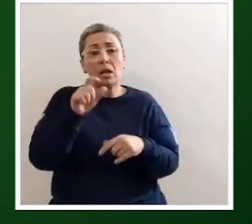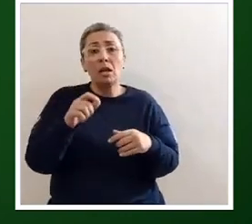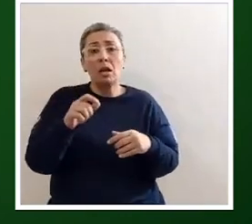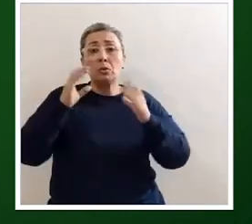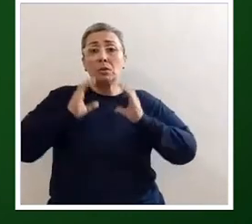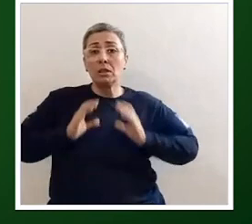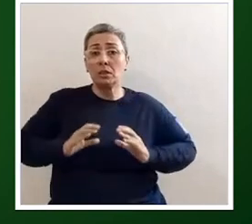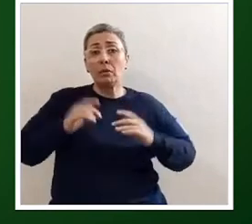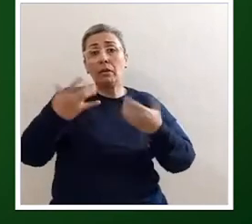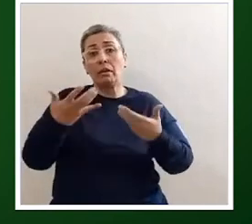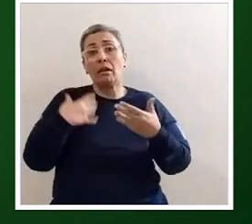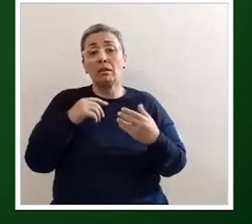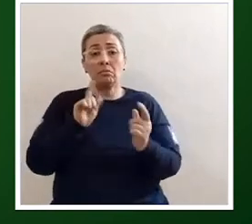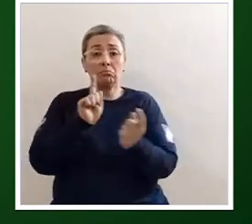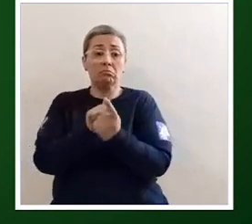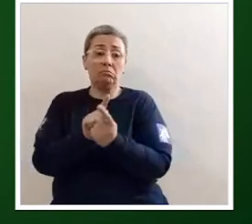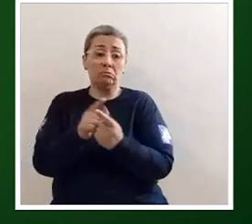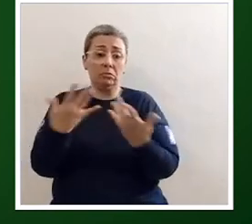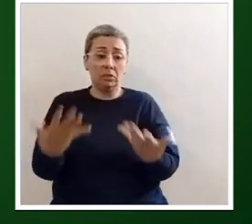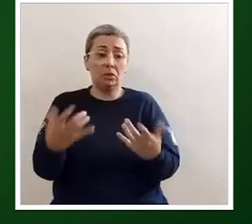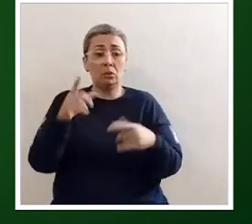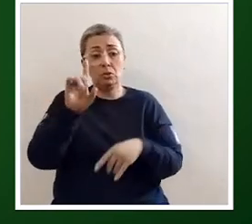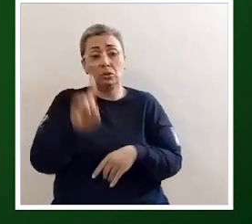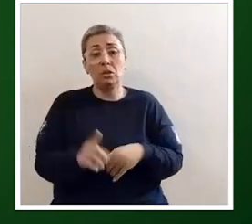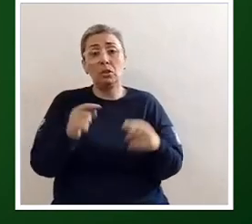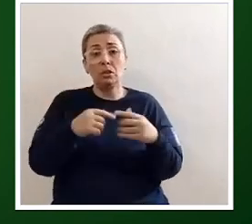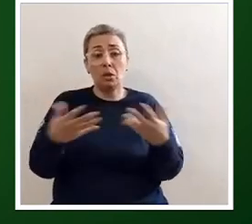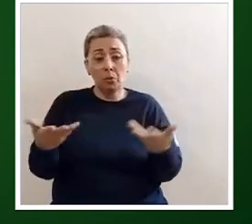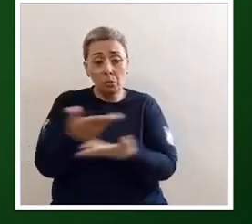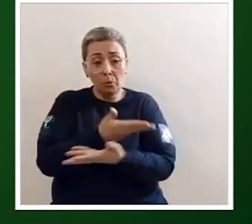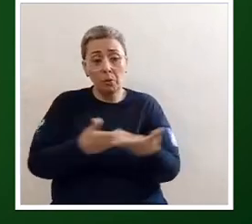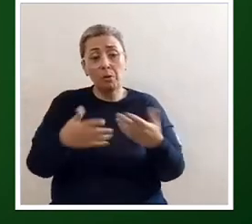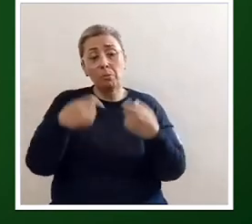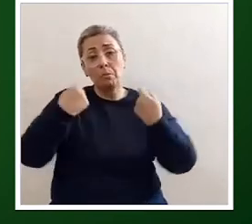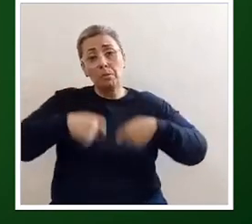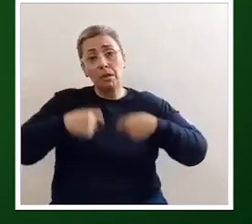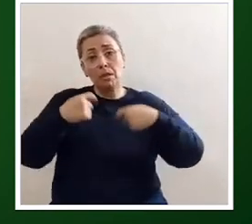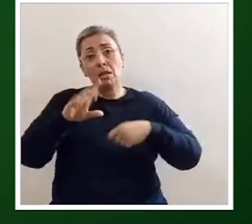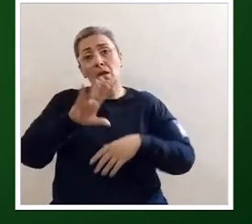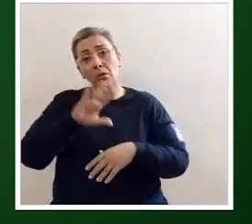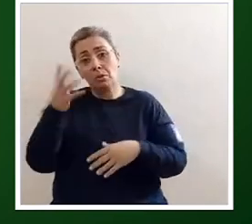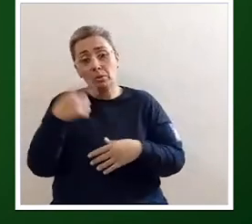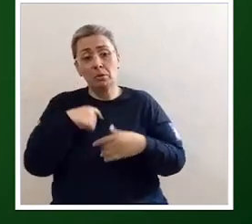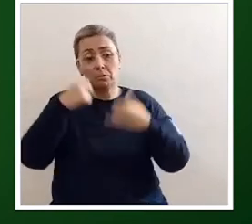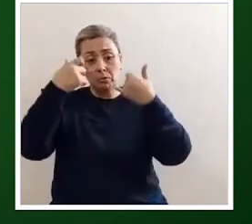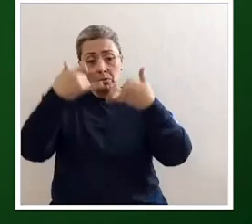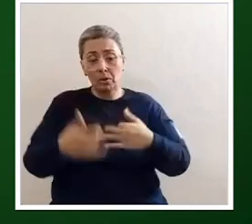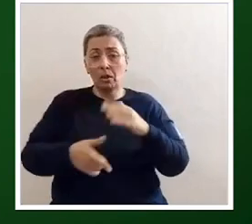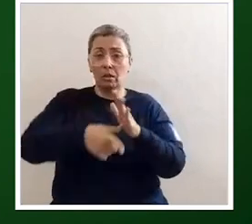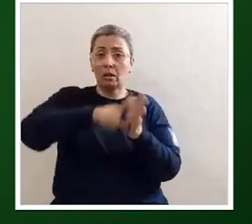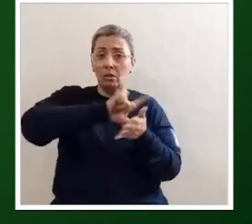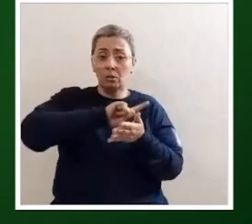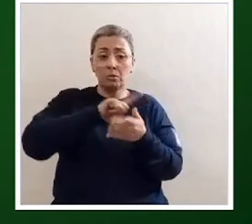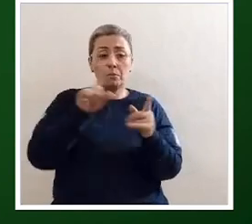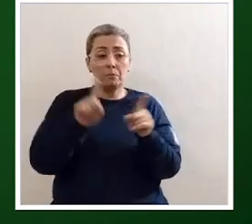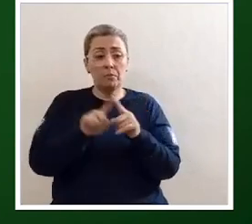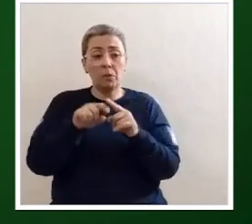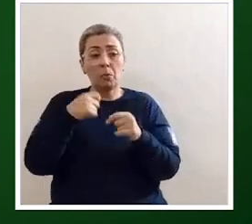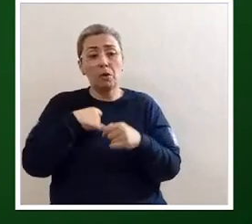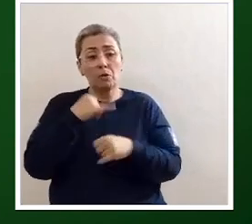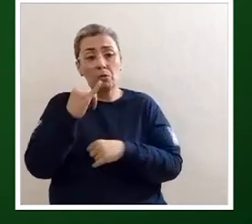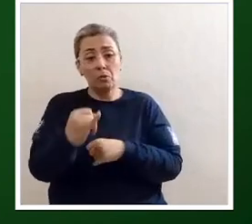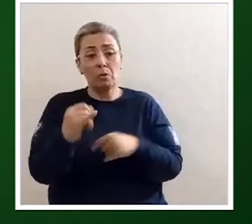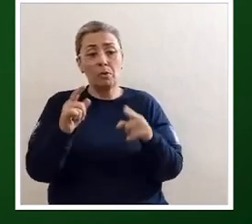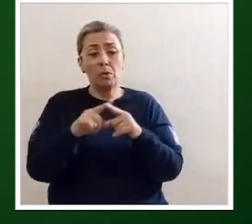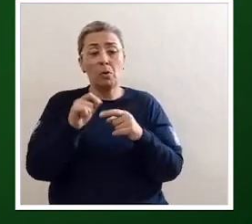ele vai querer ser atendido Então acho que essa integração ela precisa acontecer e como eu disse na minha fala anterior quando eu